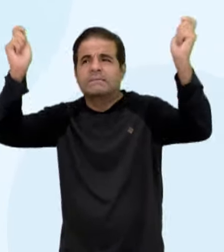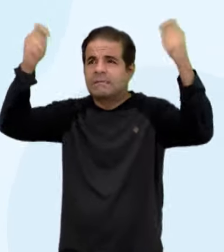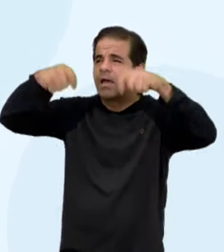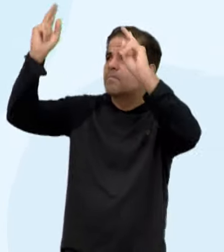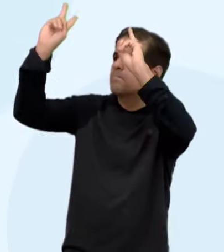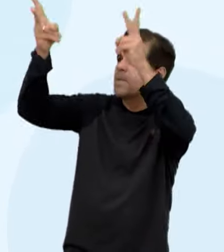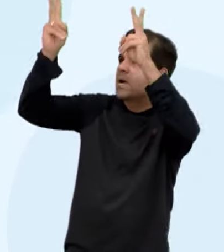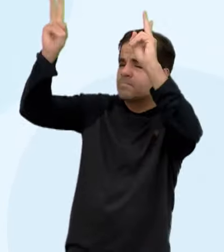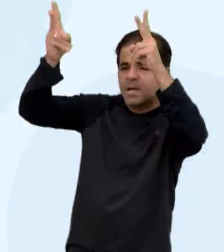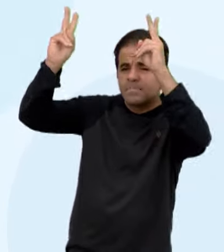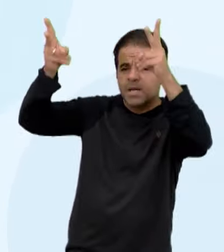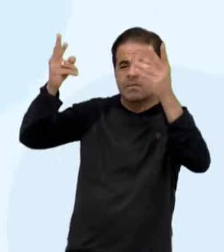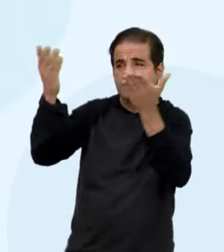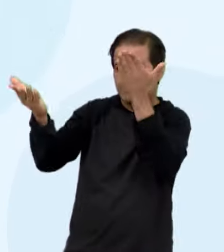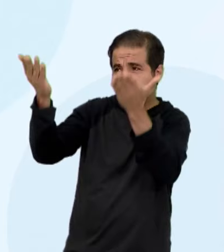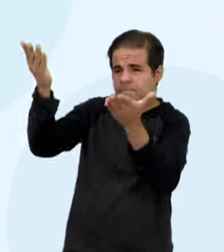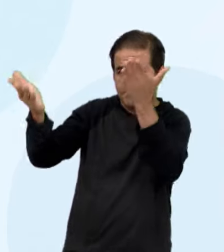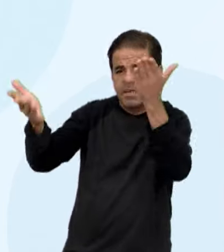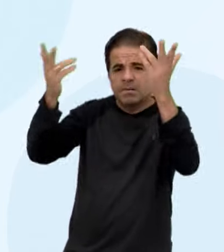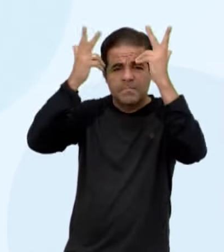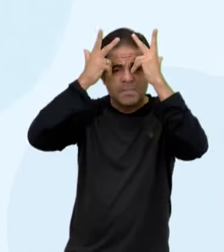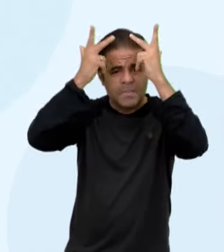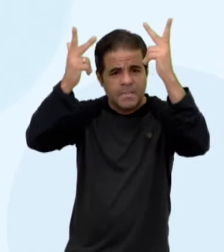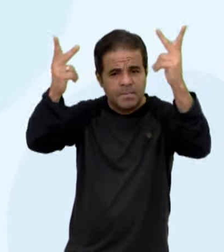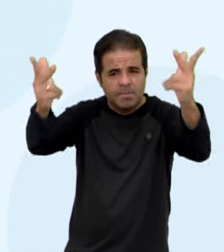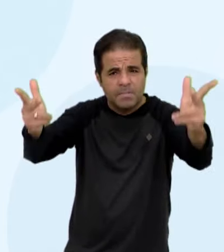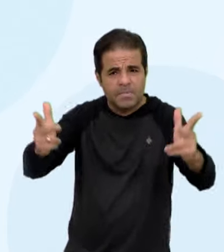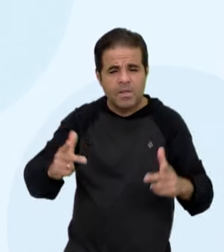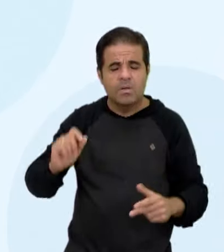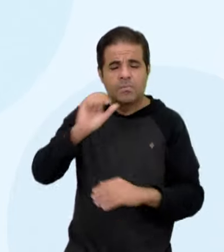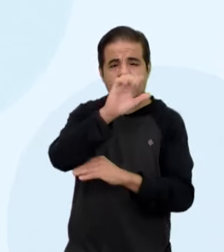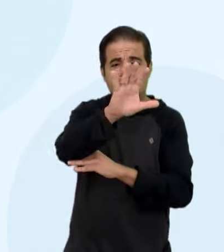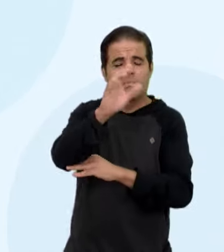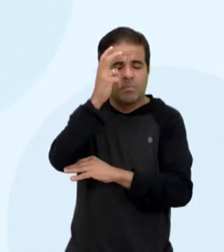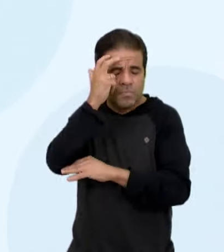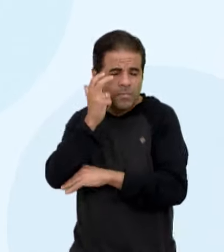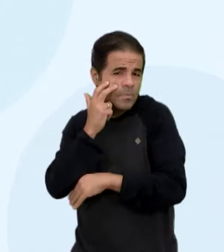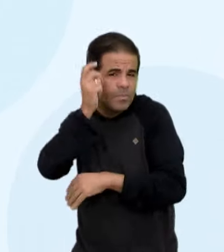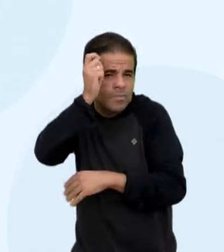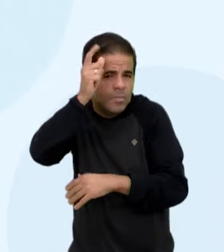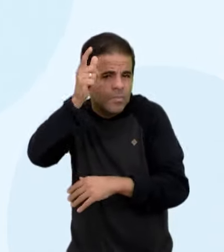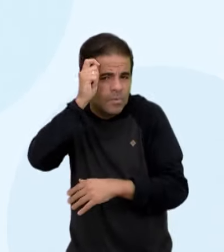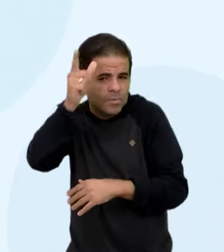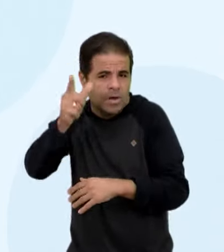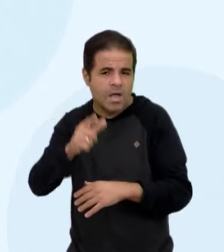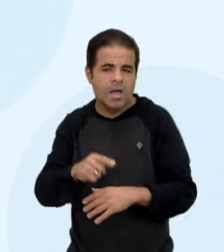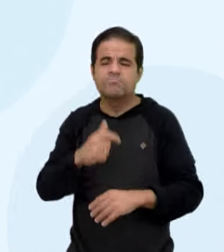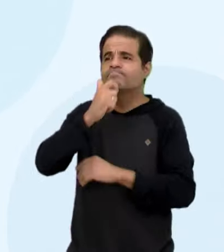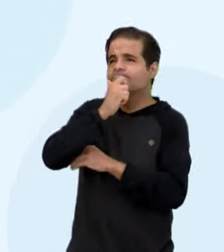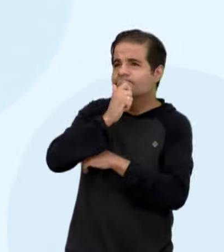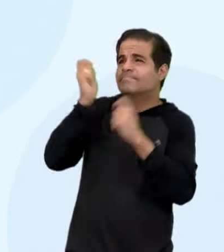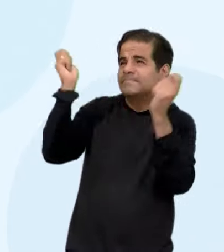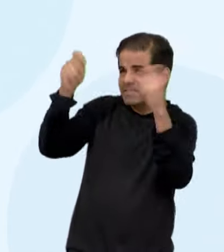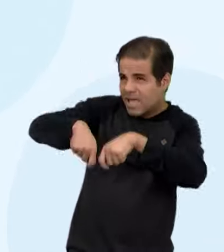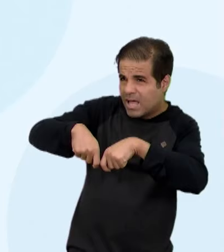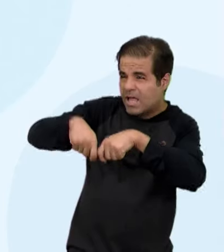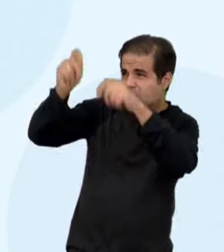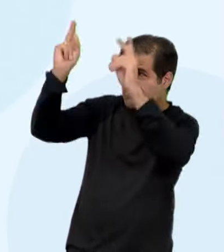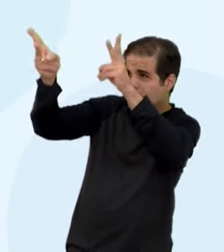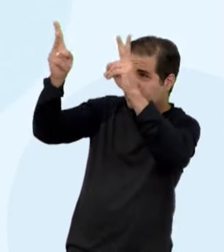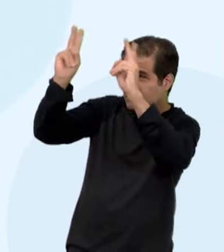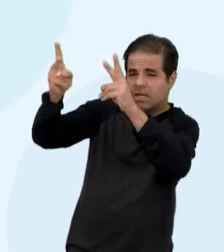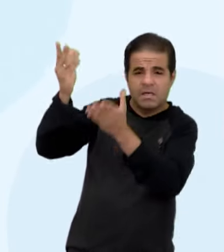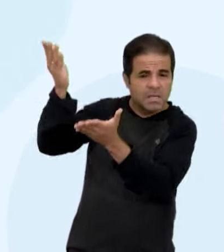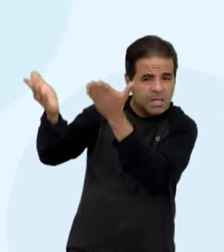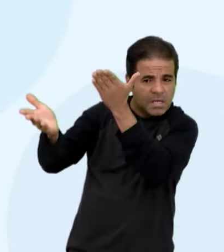um equilíbrio entre a paisagem natural e a paisagem cultural? Né? Então, será que é possível manter um